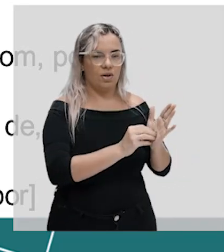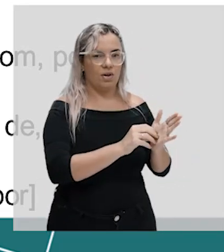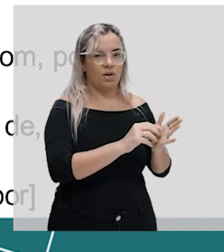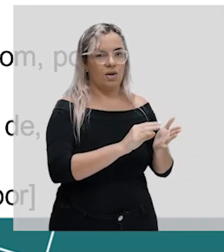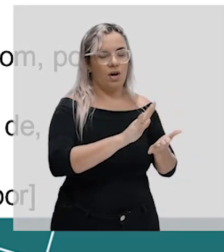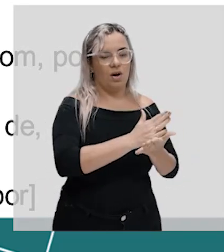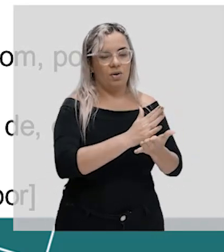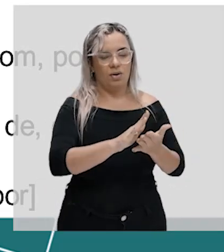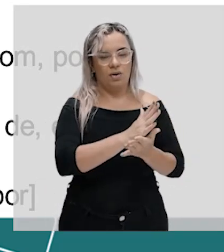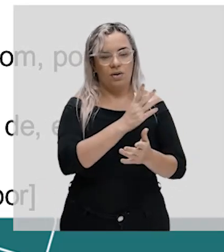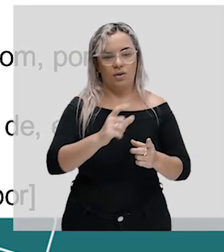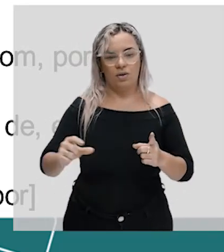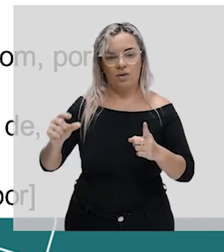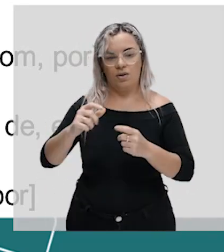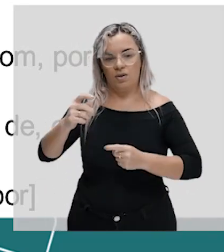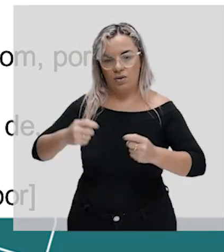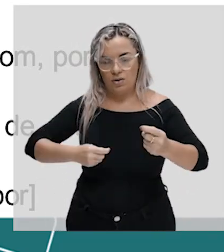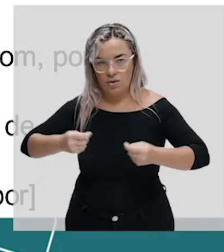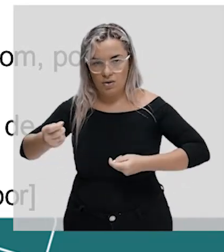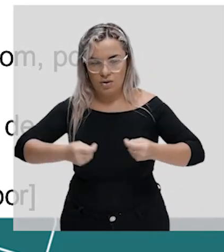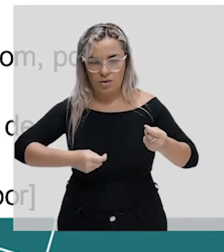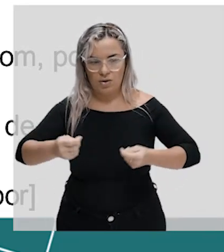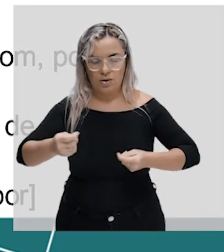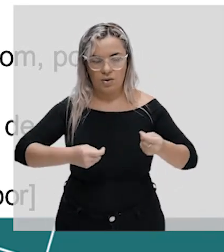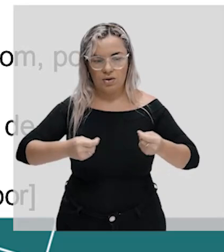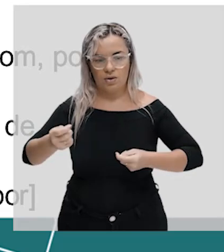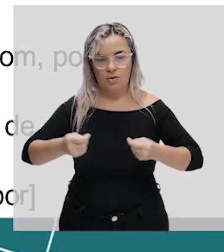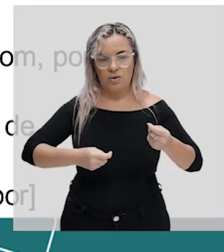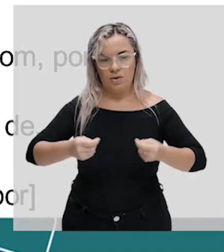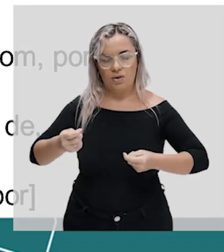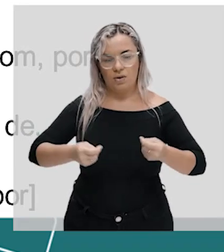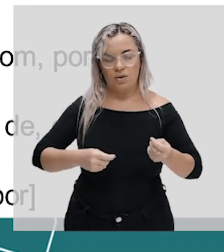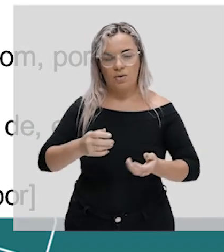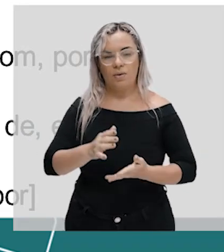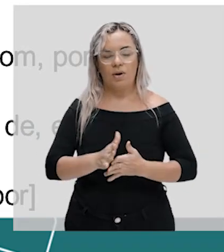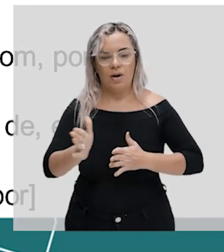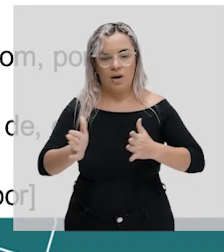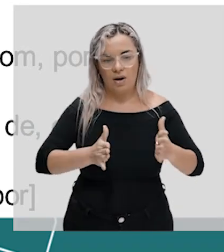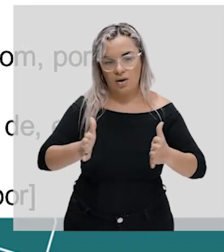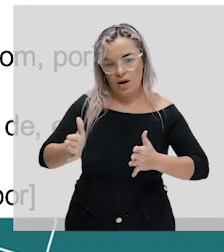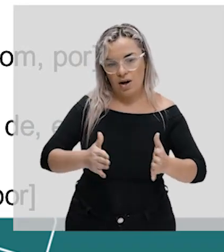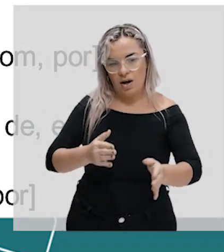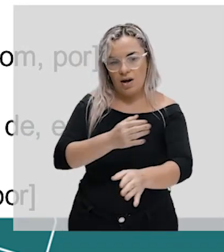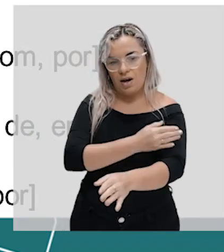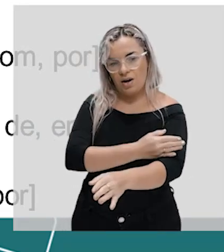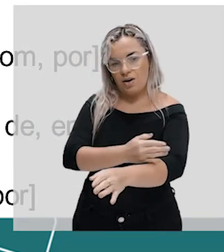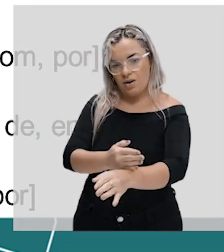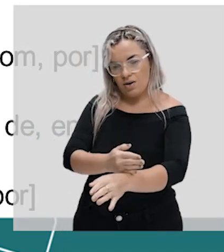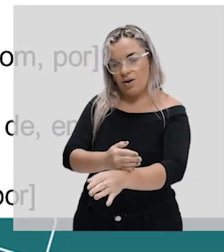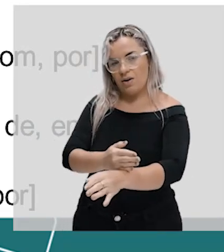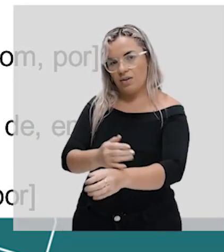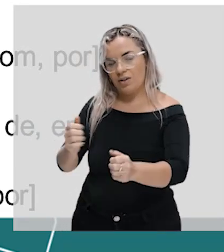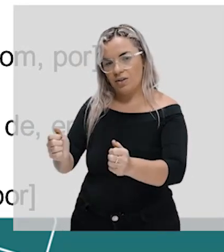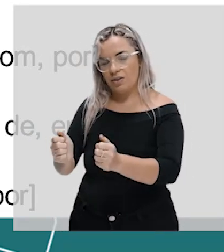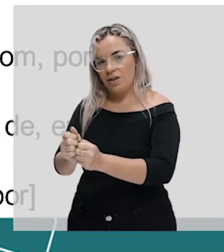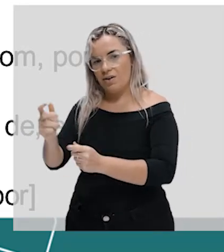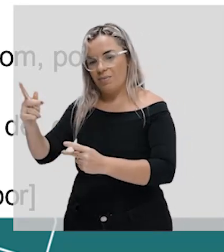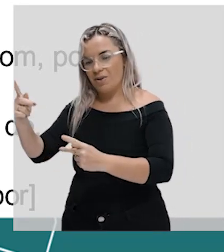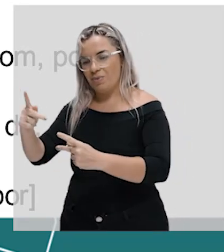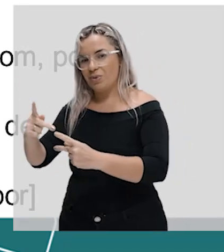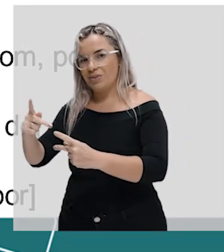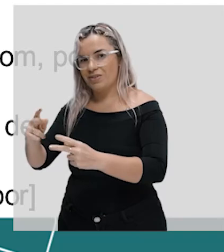outras aulas. Ó. Algumas regências de algumas palavras. Ó, que é acessível a, acostumado a ou acostumado com, vai depender